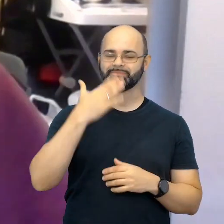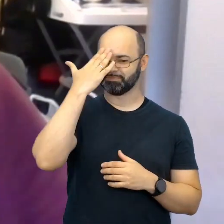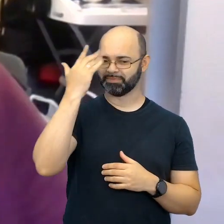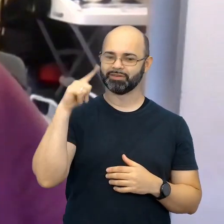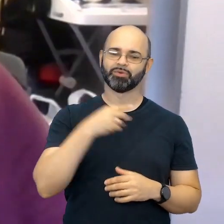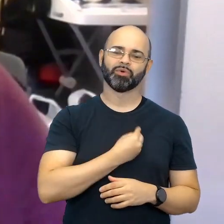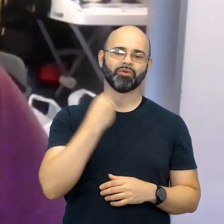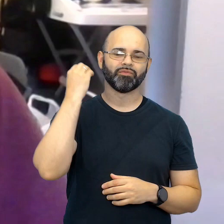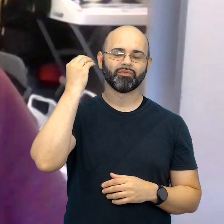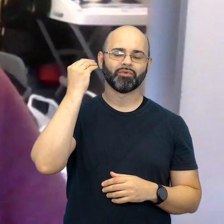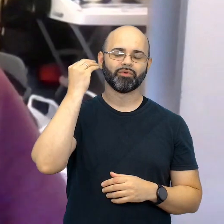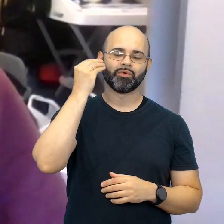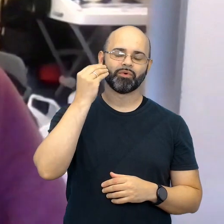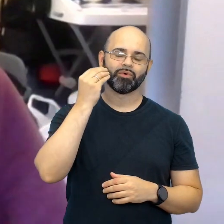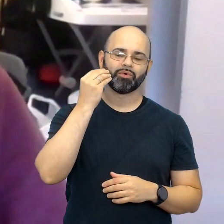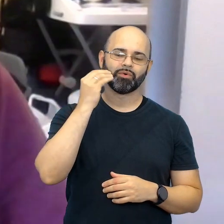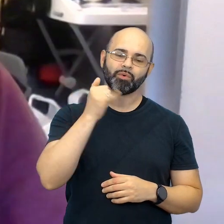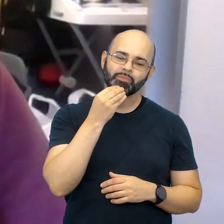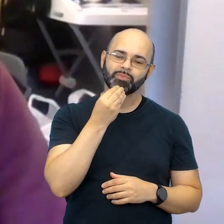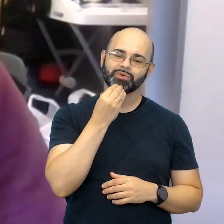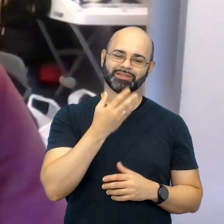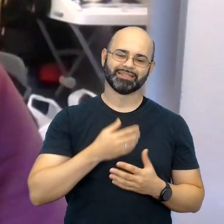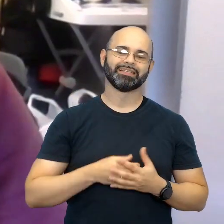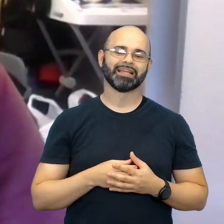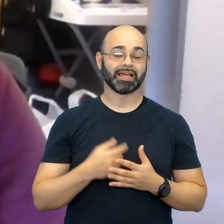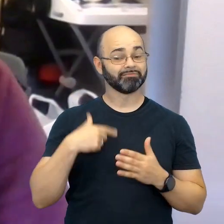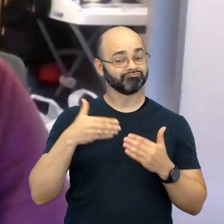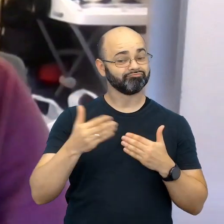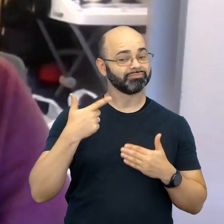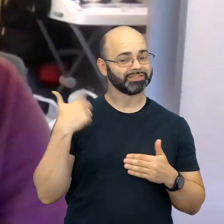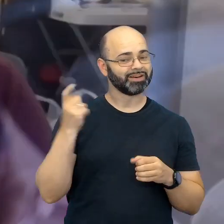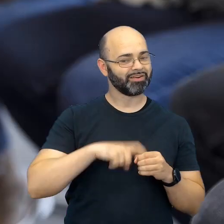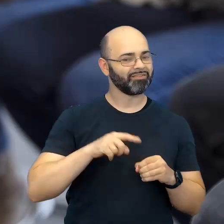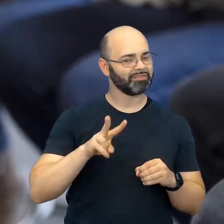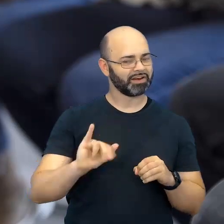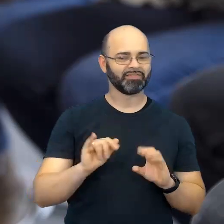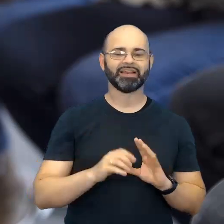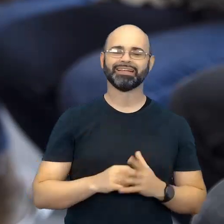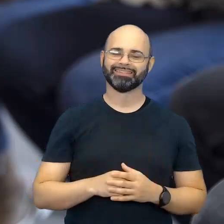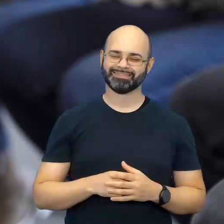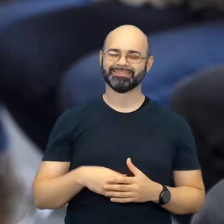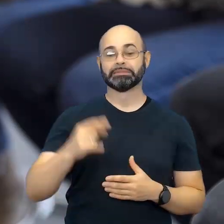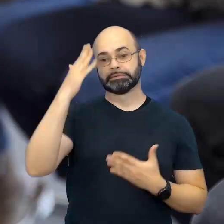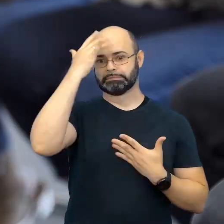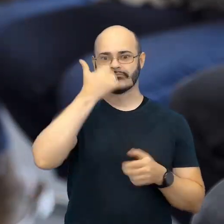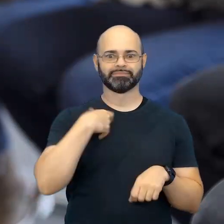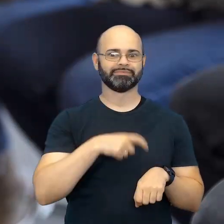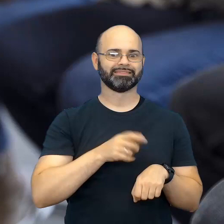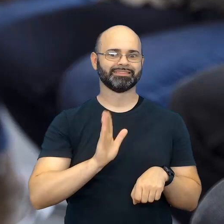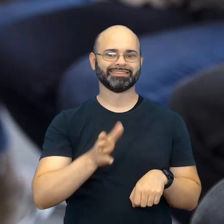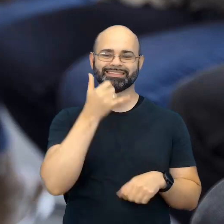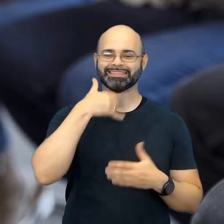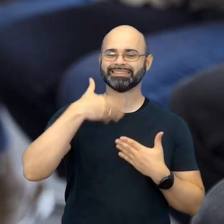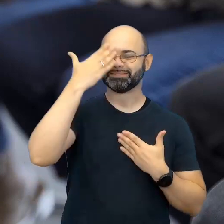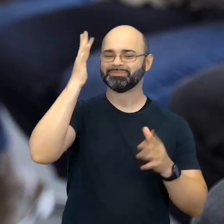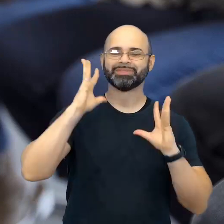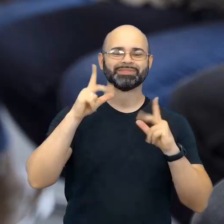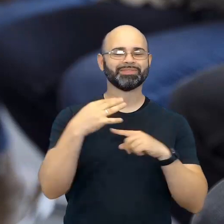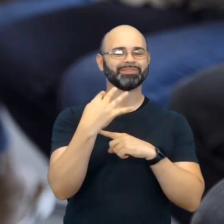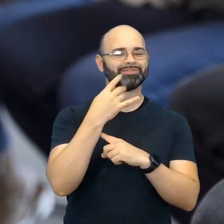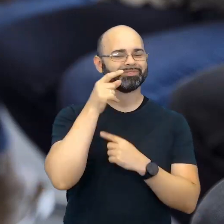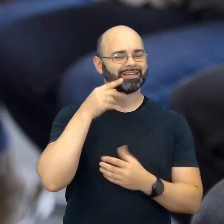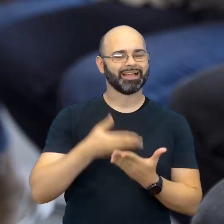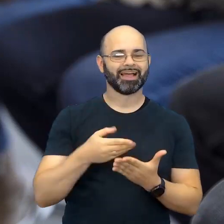de Mídia de São Paulo. E estamos aí para as próximas também. Ótimo! Estouramos o nosso tempo, obrigado a todos que estão assistindo a nossa